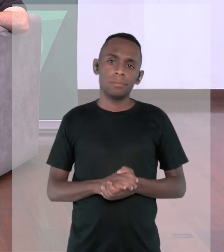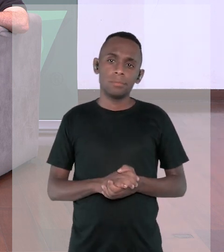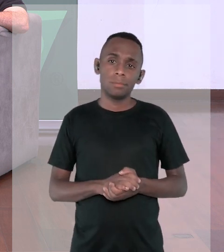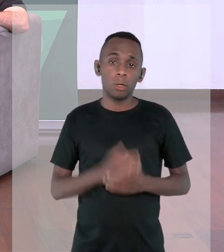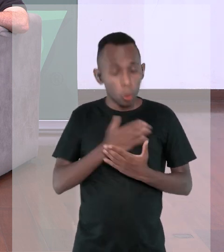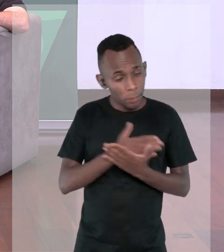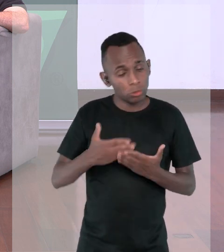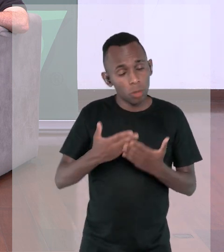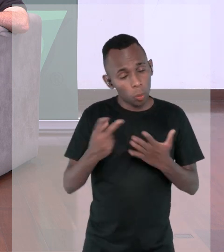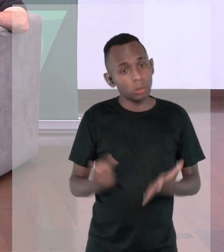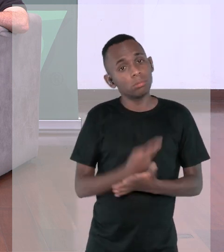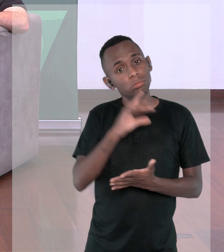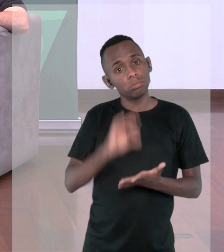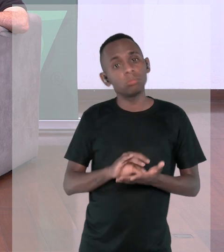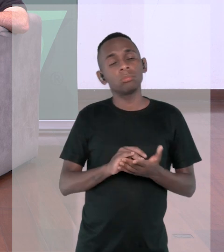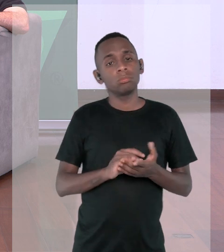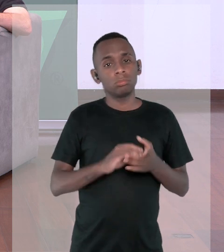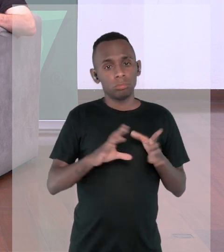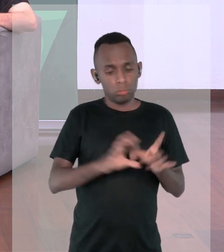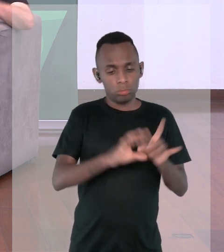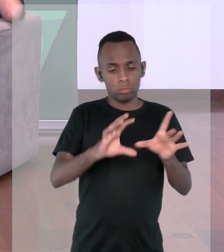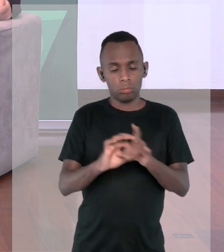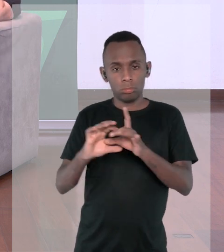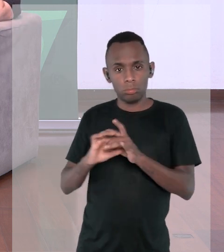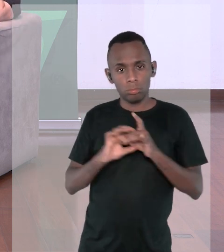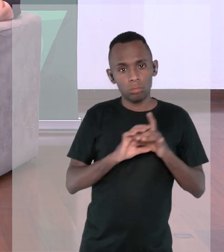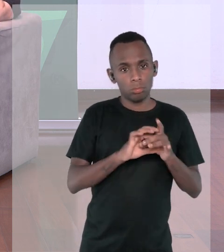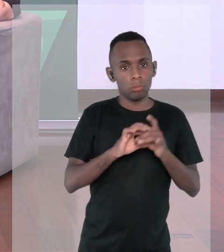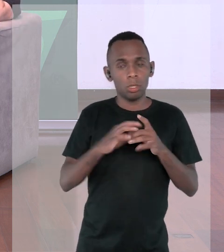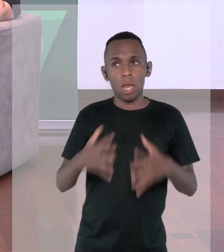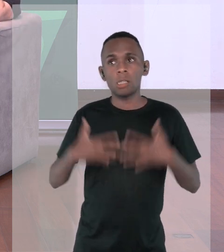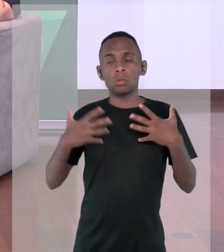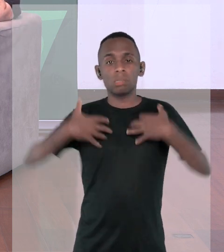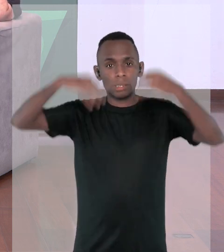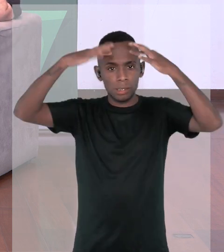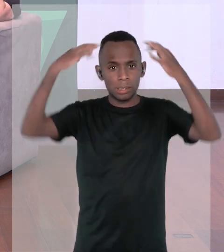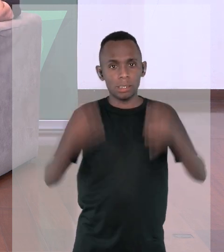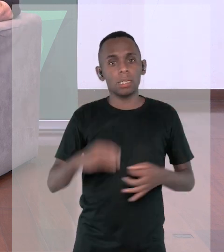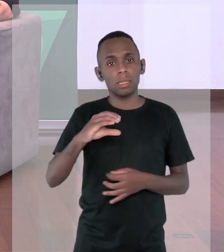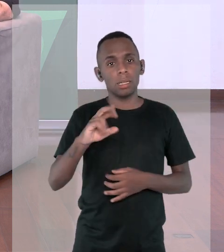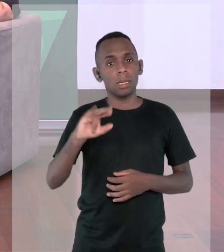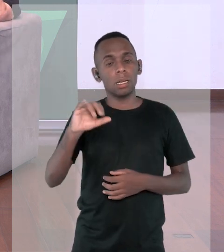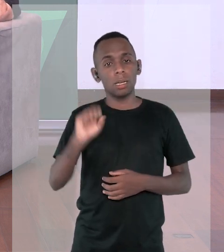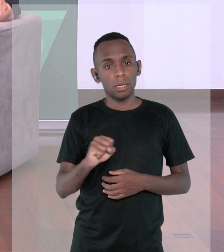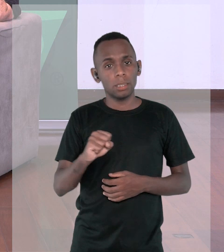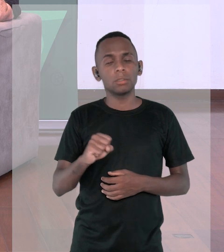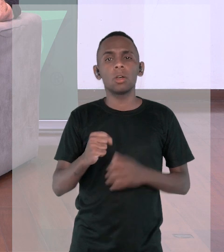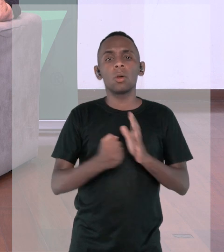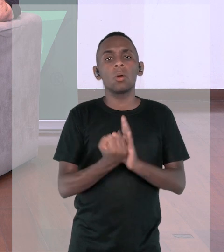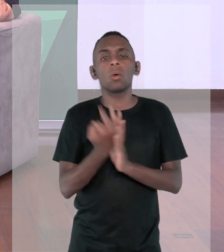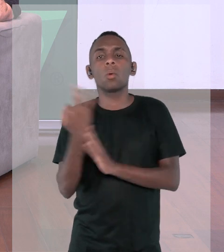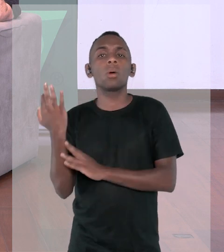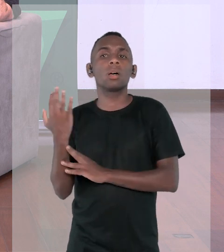Começou a acontecer. Uma coisa puxa a outra. Na hora que a gente assusta, deu certo. Cris Vieira, né, Cris? Quantas vezes a gente já fez isso